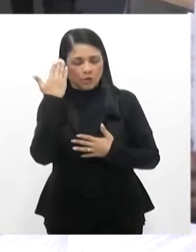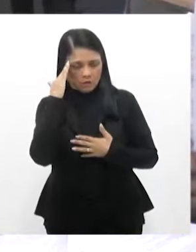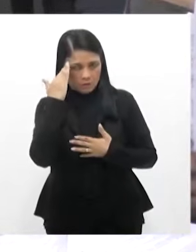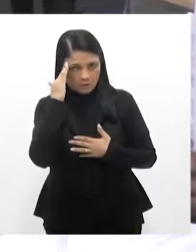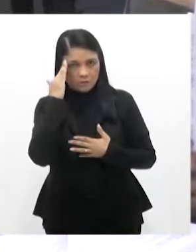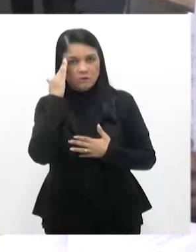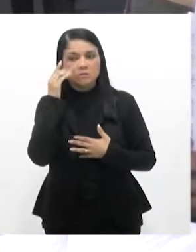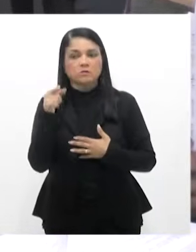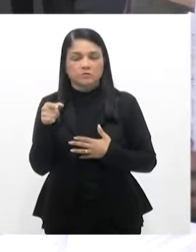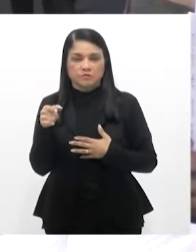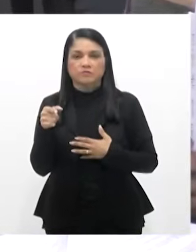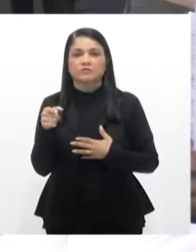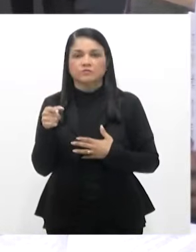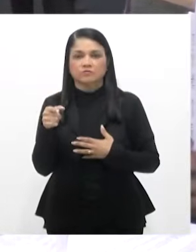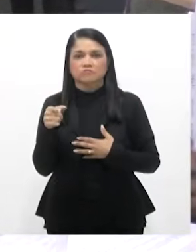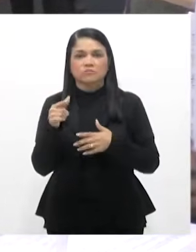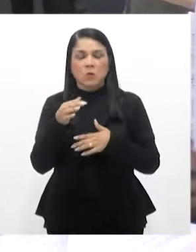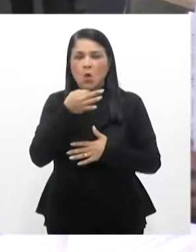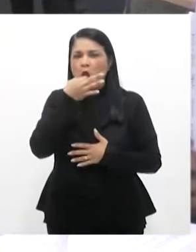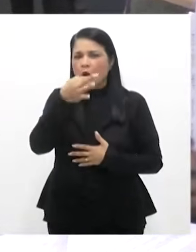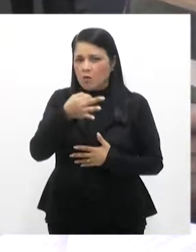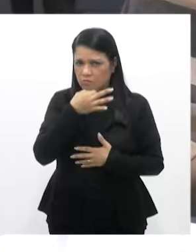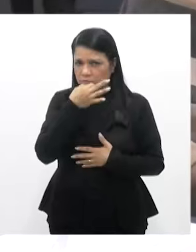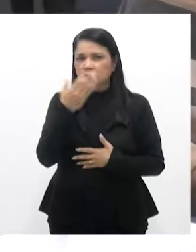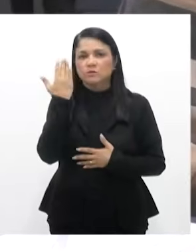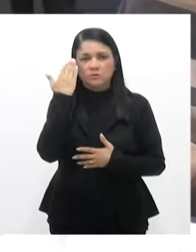a sua argumentação.